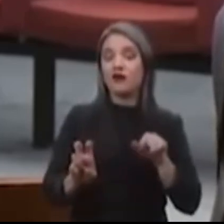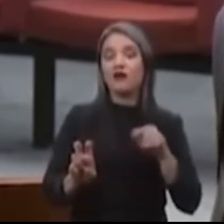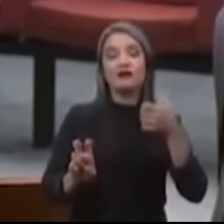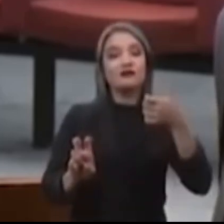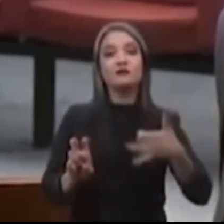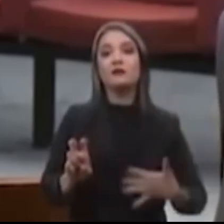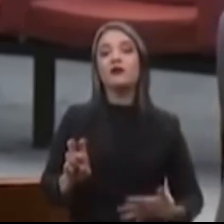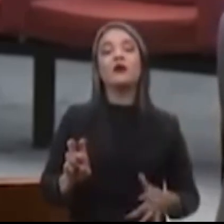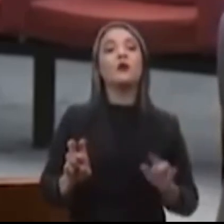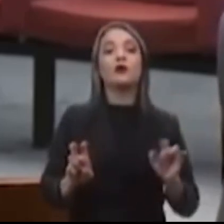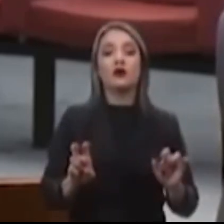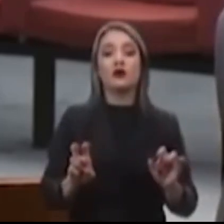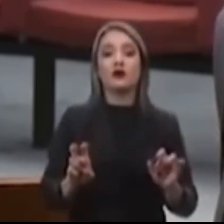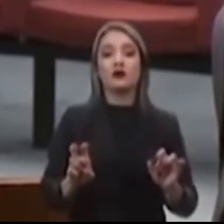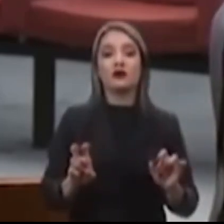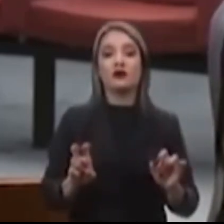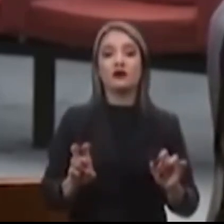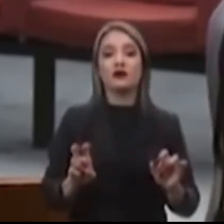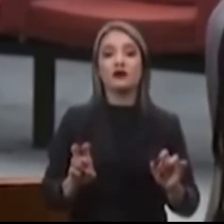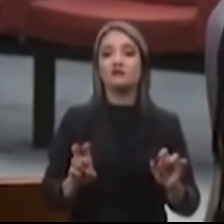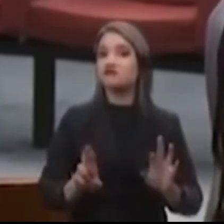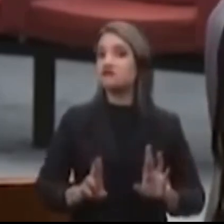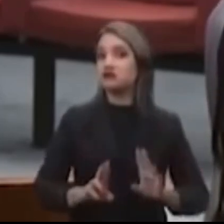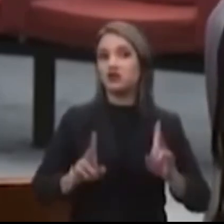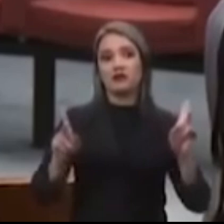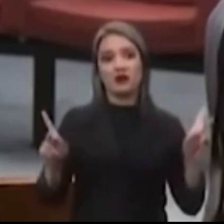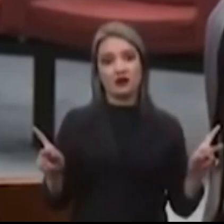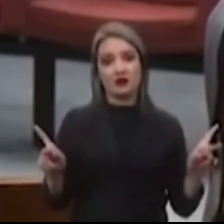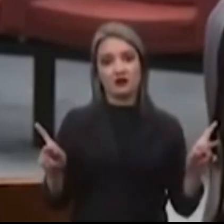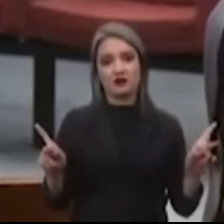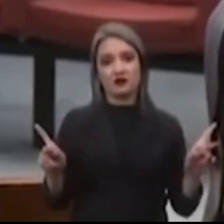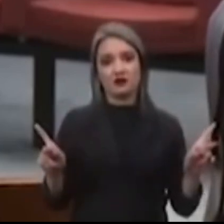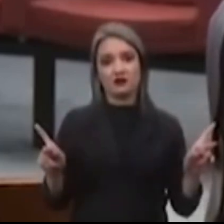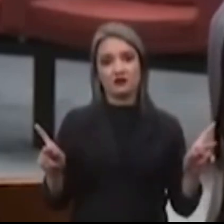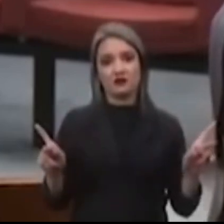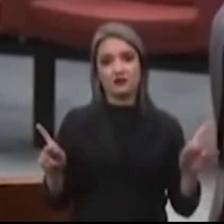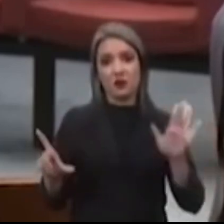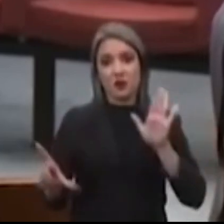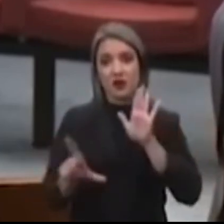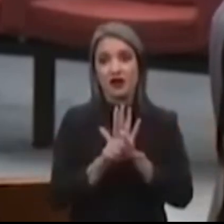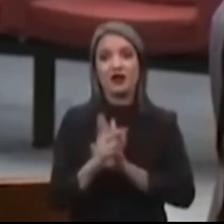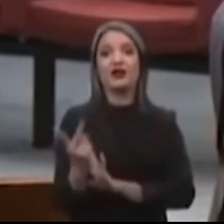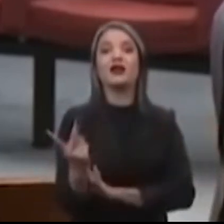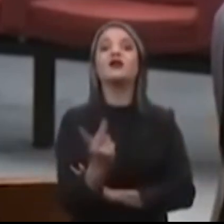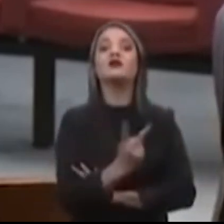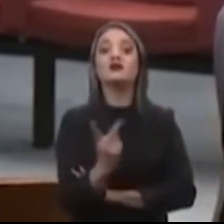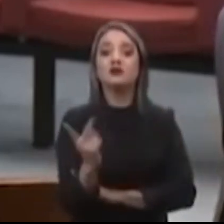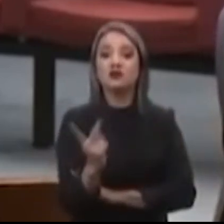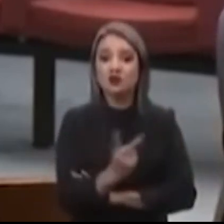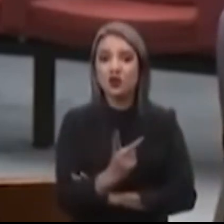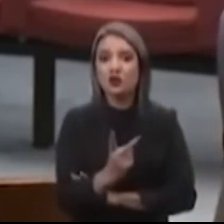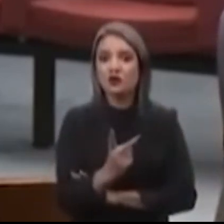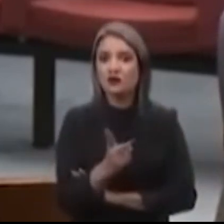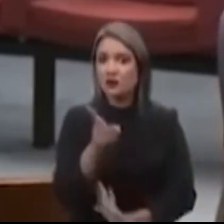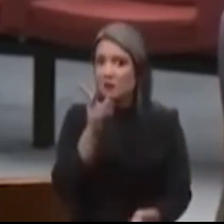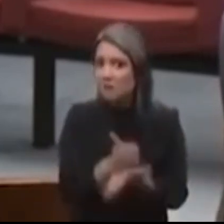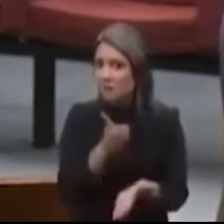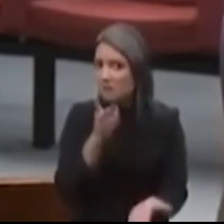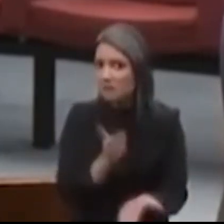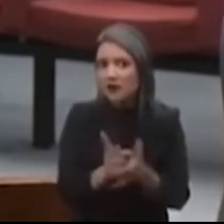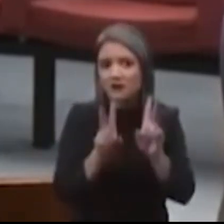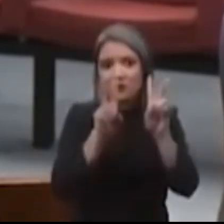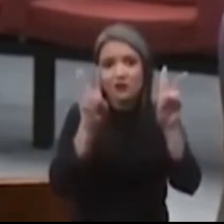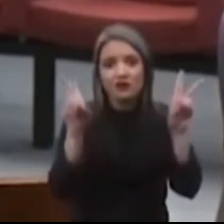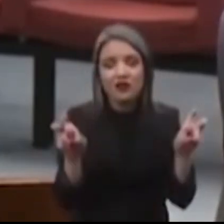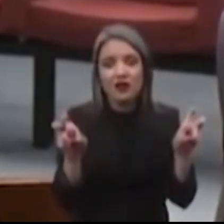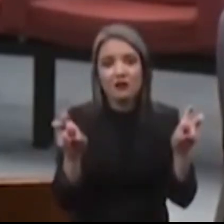expressamente regulou a matéria de forma diferente ambas as leis tratam dos do mesmíssimo assunto só